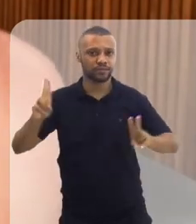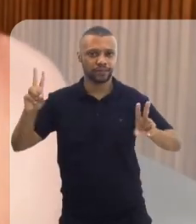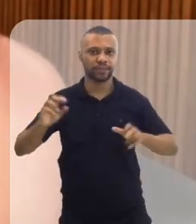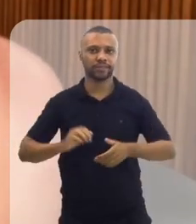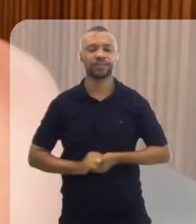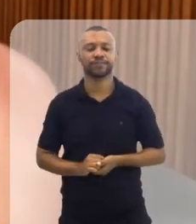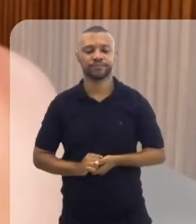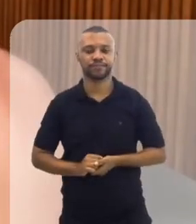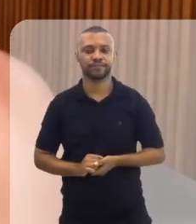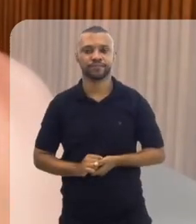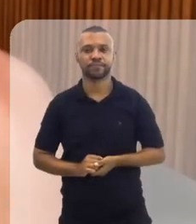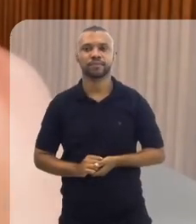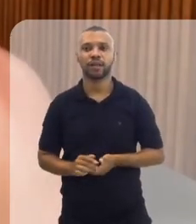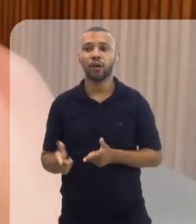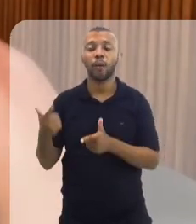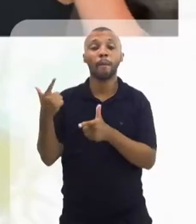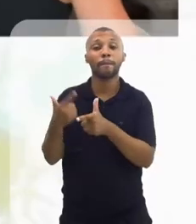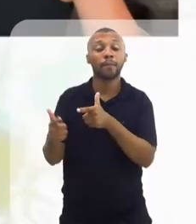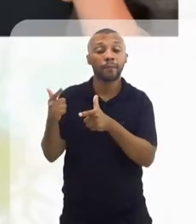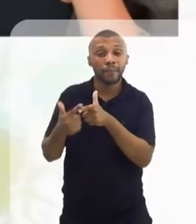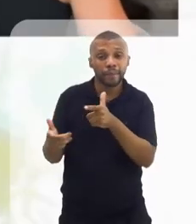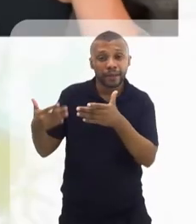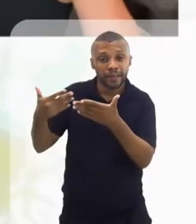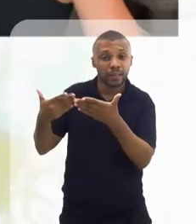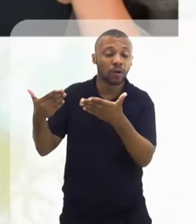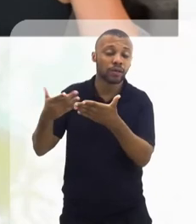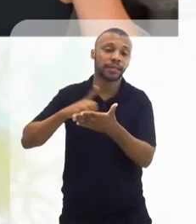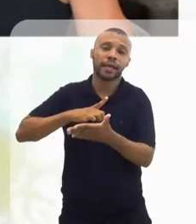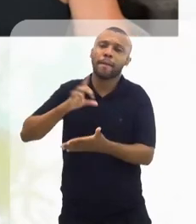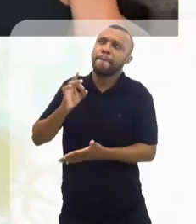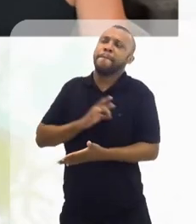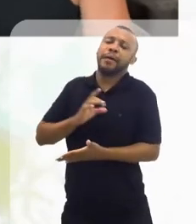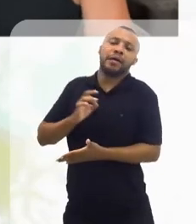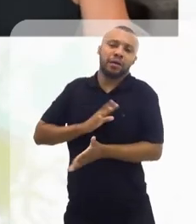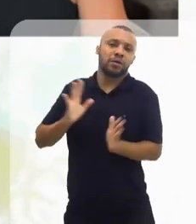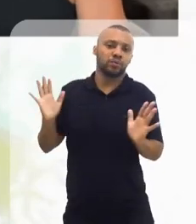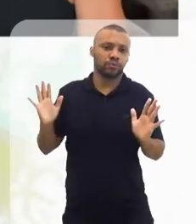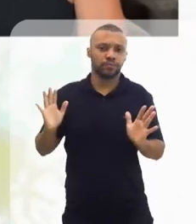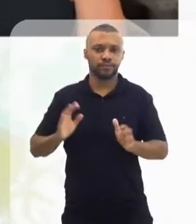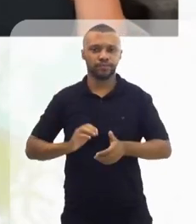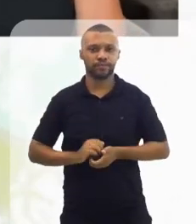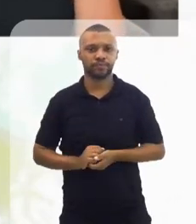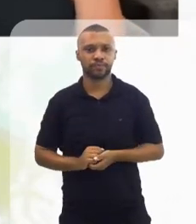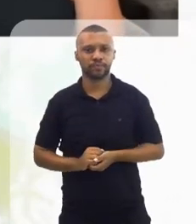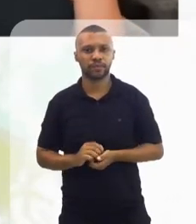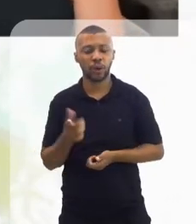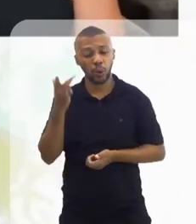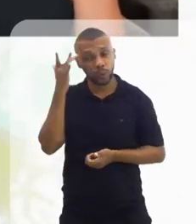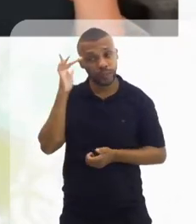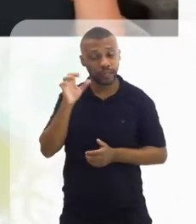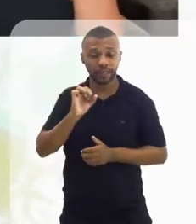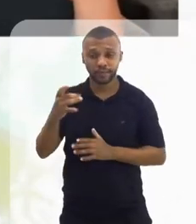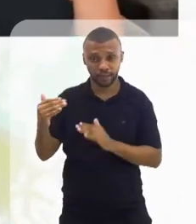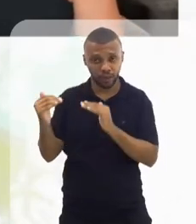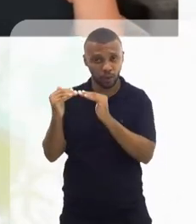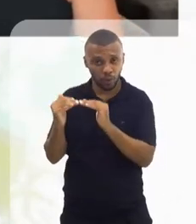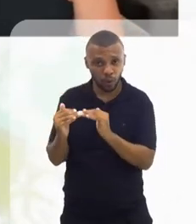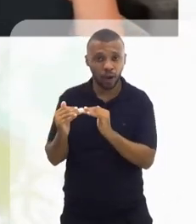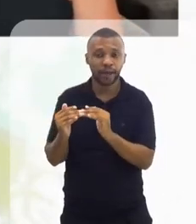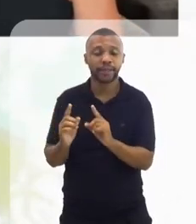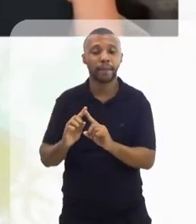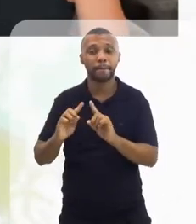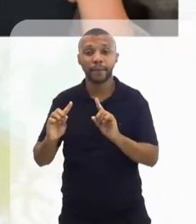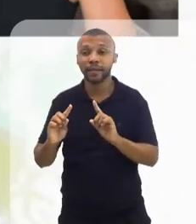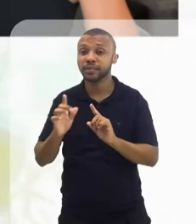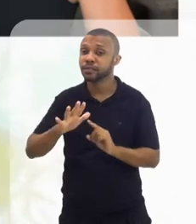ter que se mostrar diferente, né? O problema é que há um medo ainda. É, não sei se você concorda, porque o que